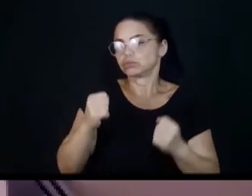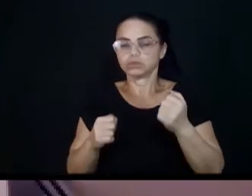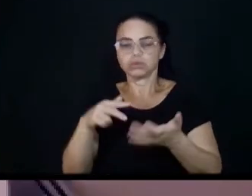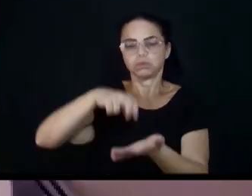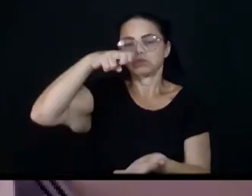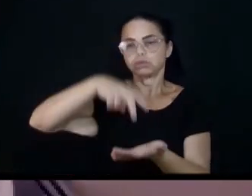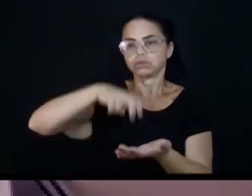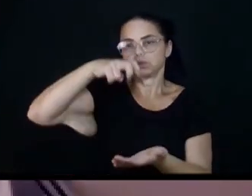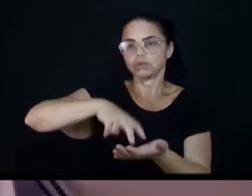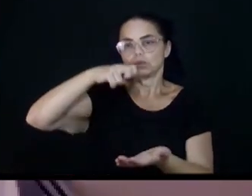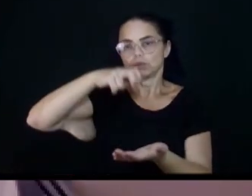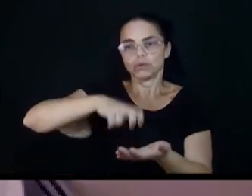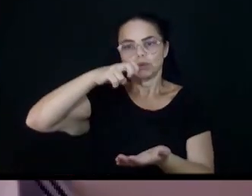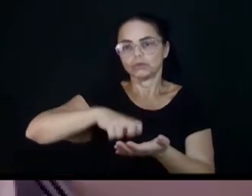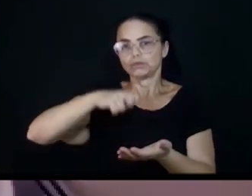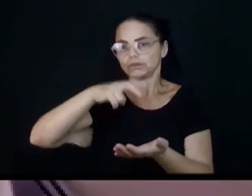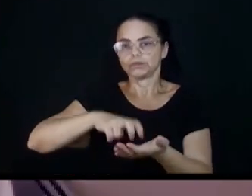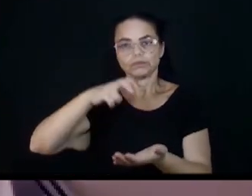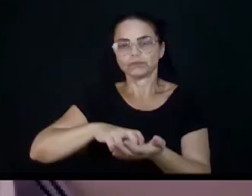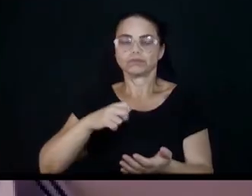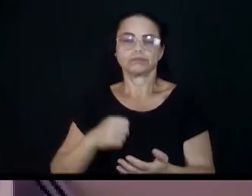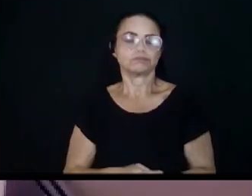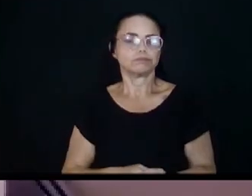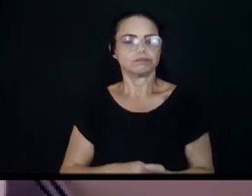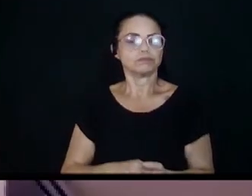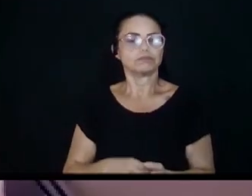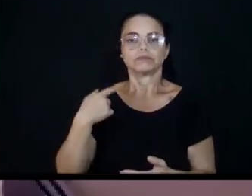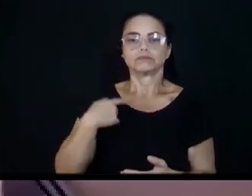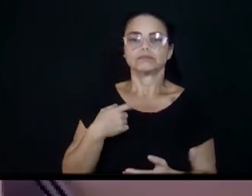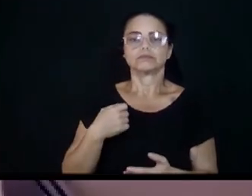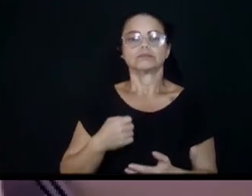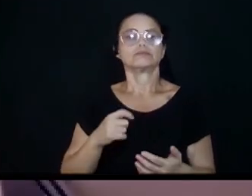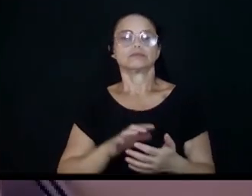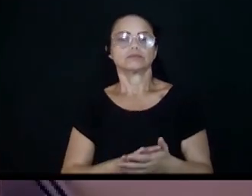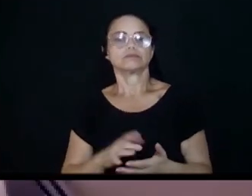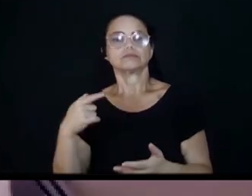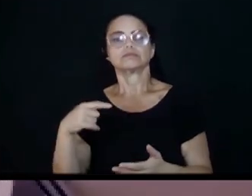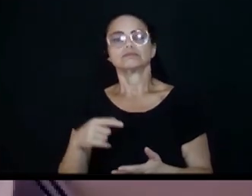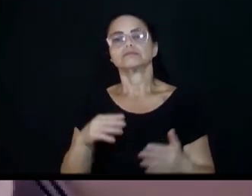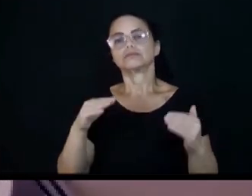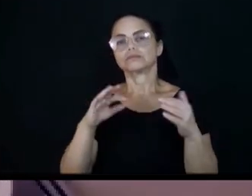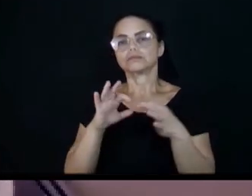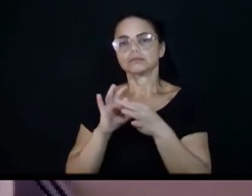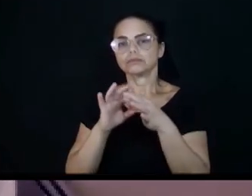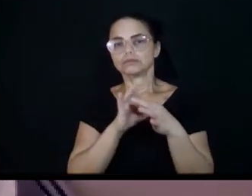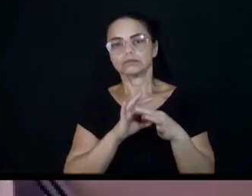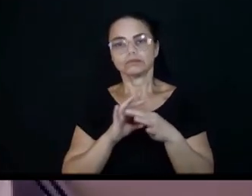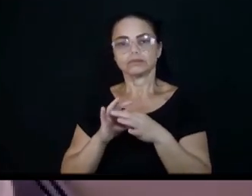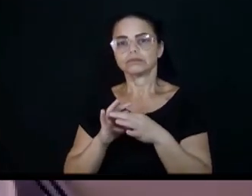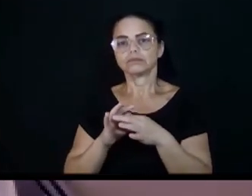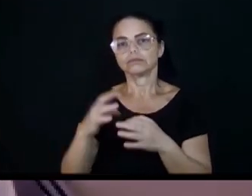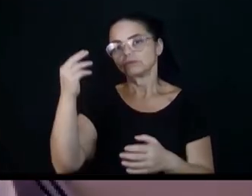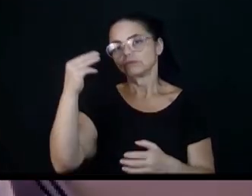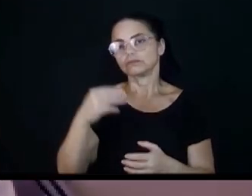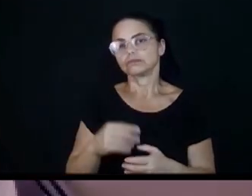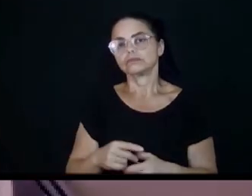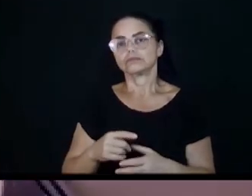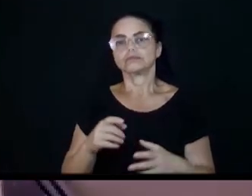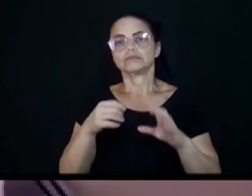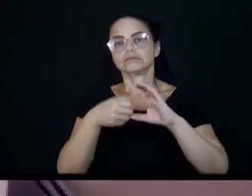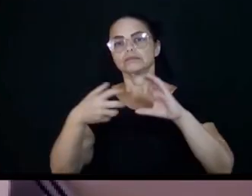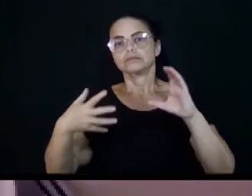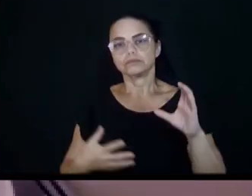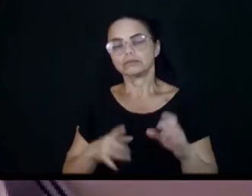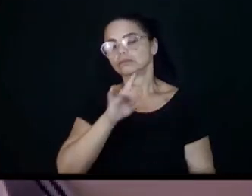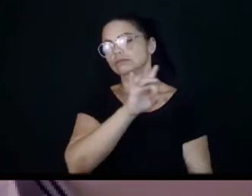as duas em associação é o ideal, de acordo com a capacidade, com a característica de cada pessoa.